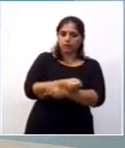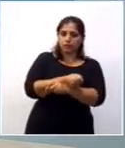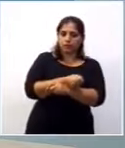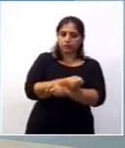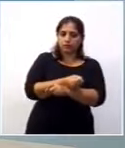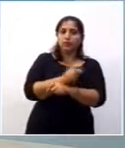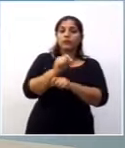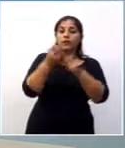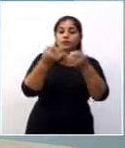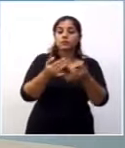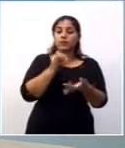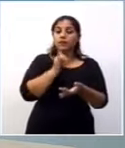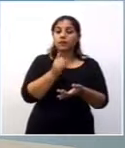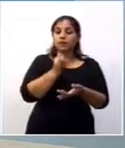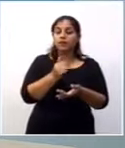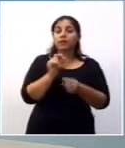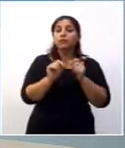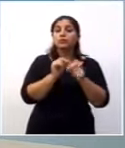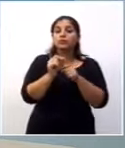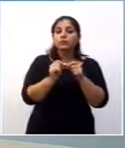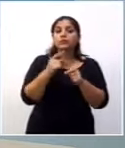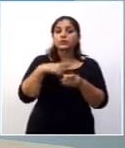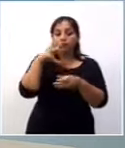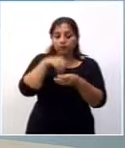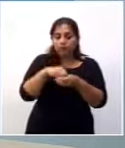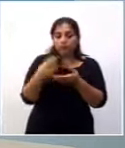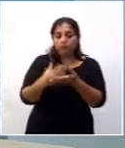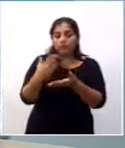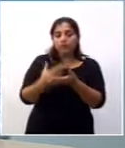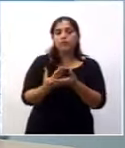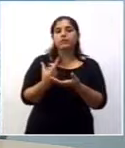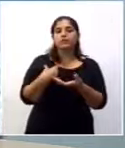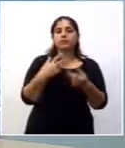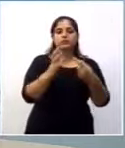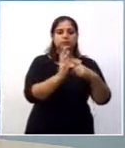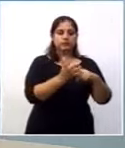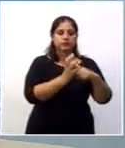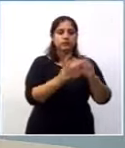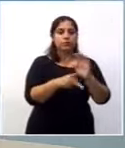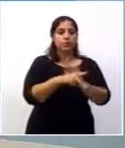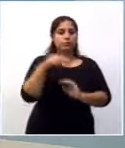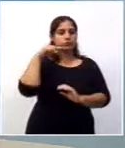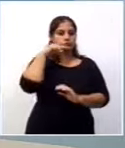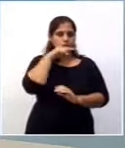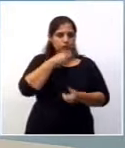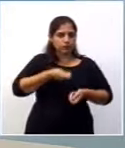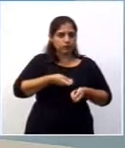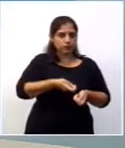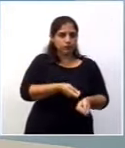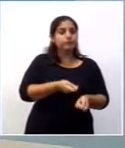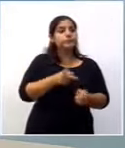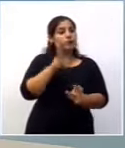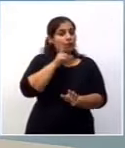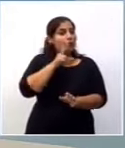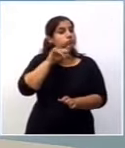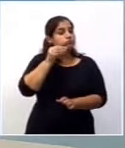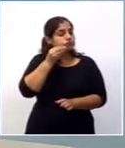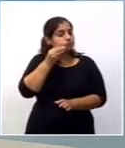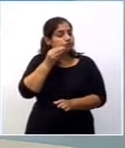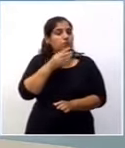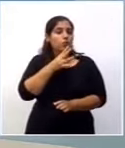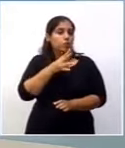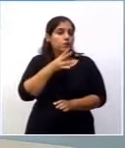ele narra todas as questões aí de um engenho de cana-de-açúcar. Então, quem tiver a oportunidade de